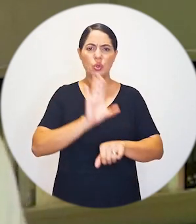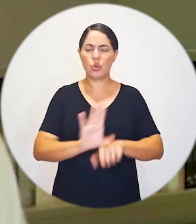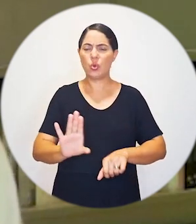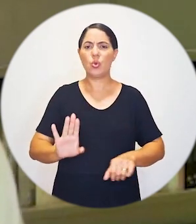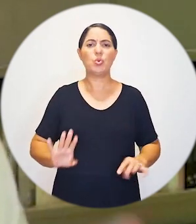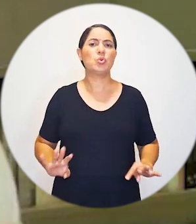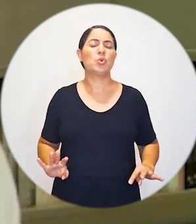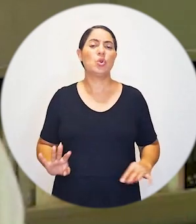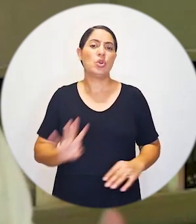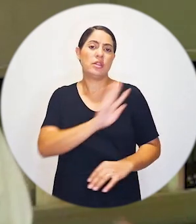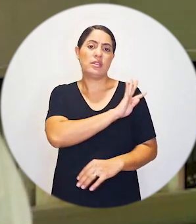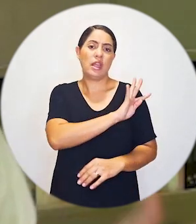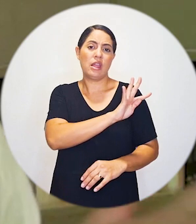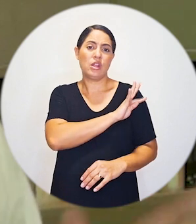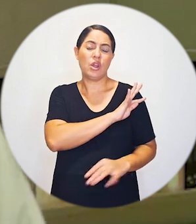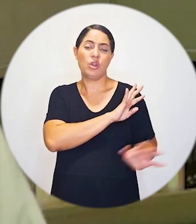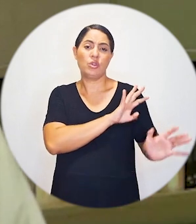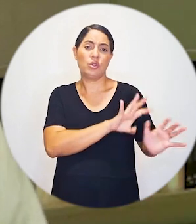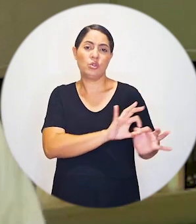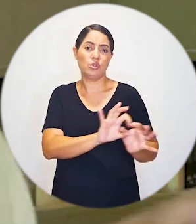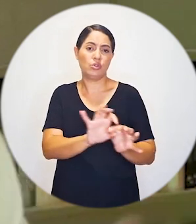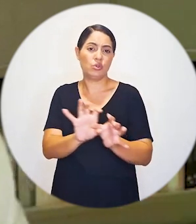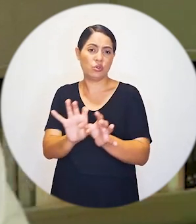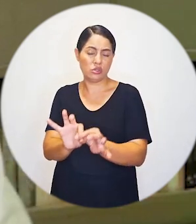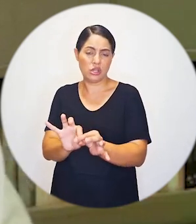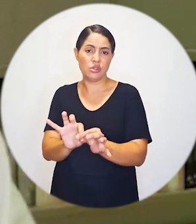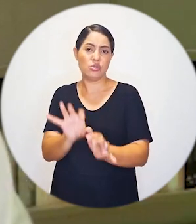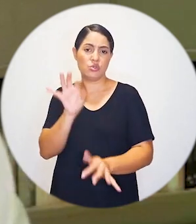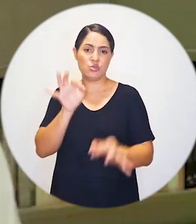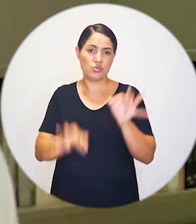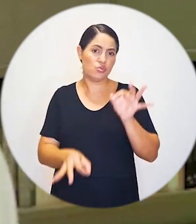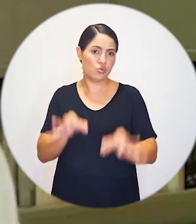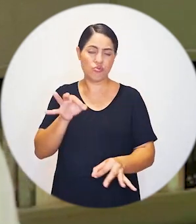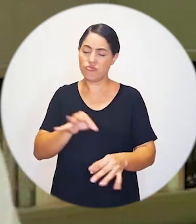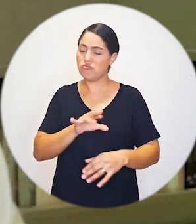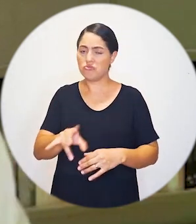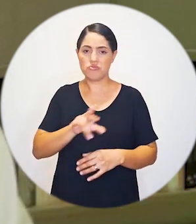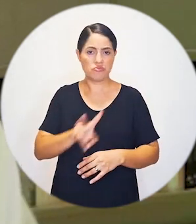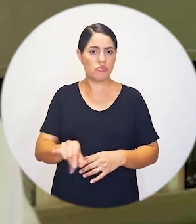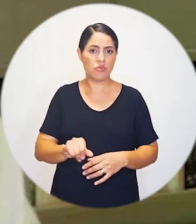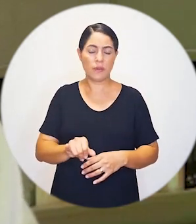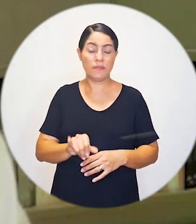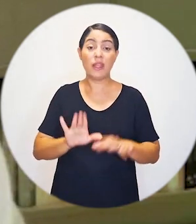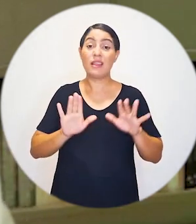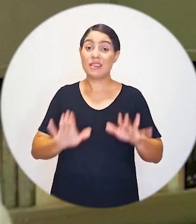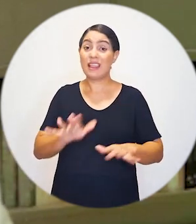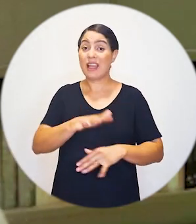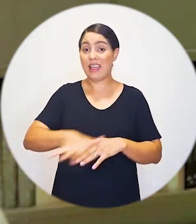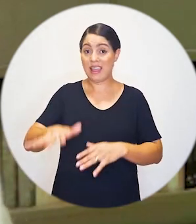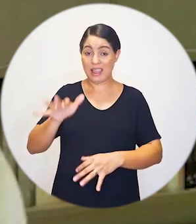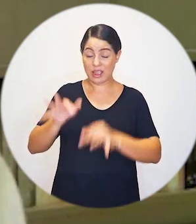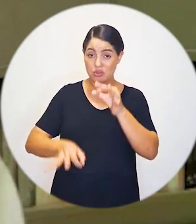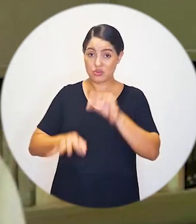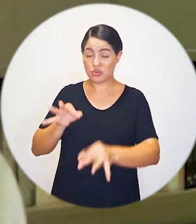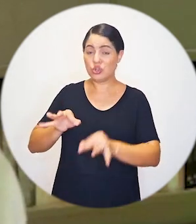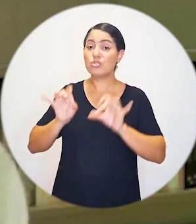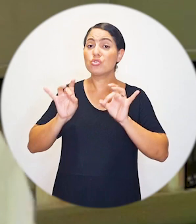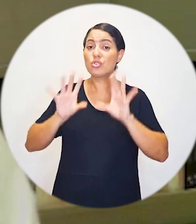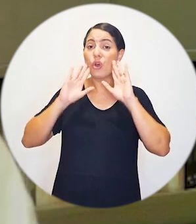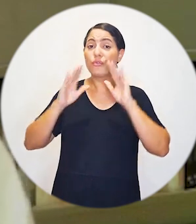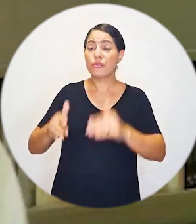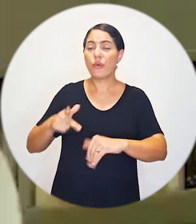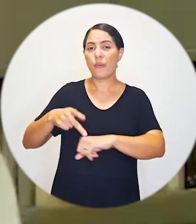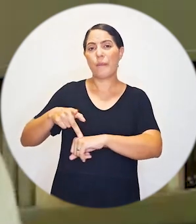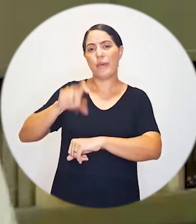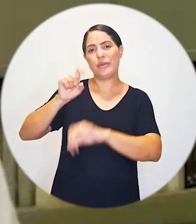de tecnólogo na área jurídica. Na área jurídica, nós só ofereceremos as pós-graduações. Agora, o que é que